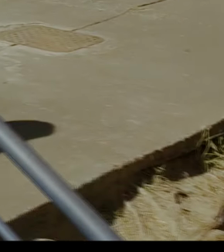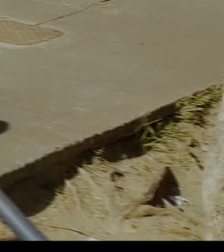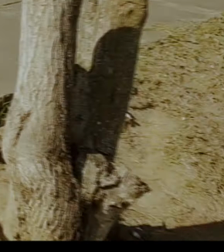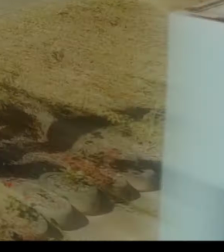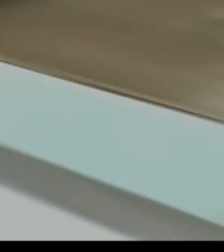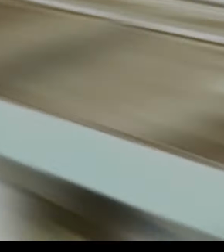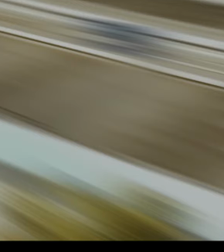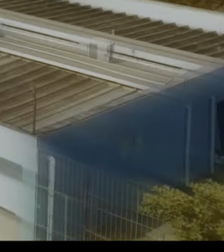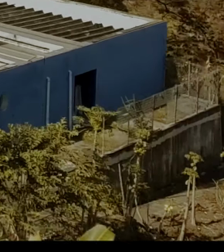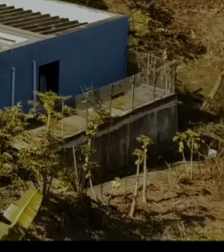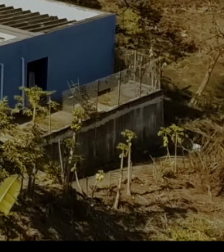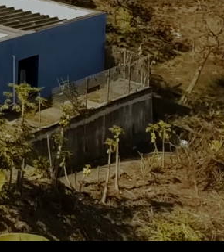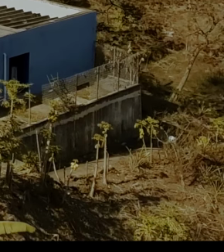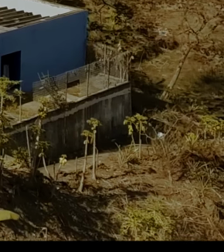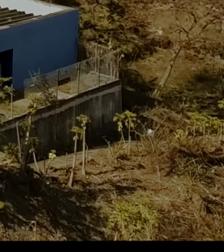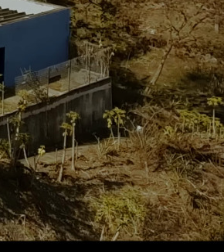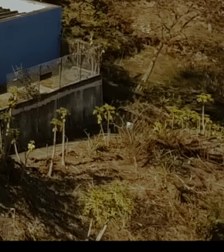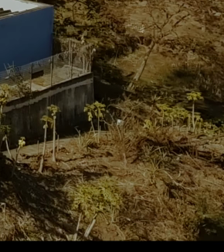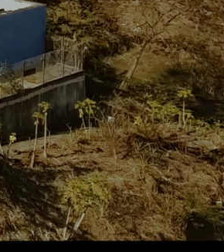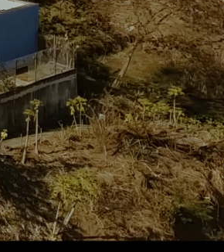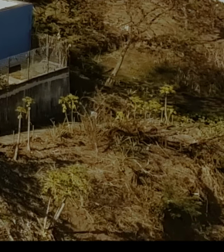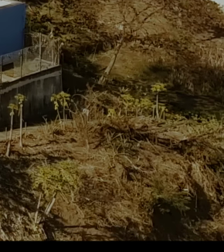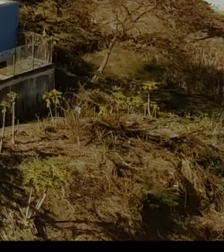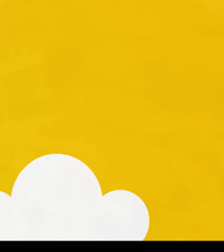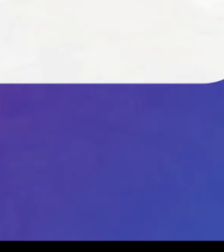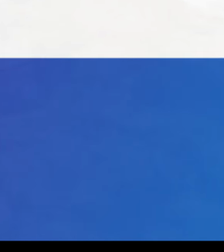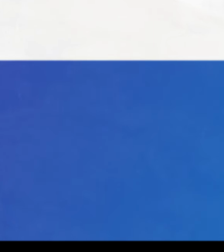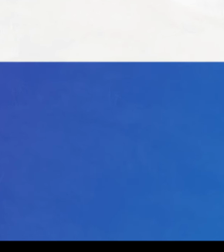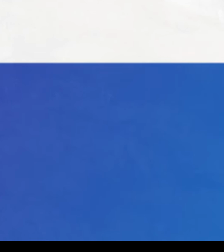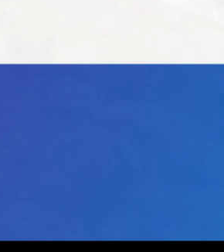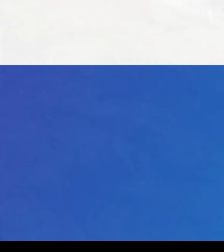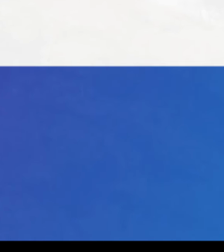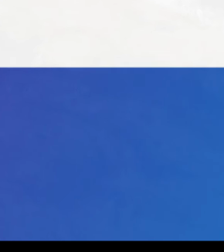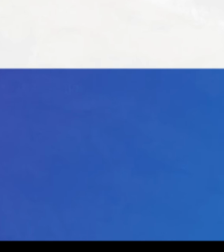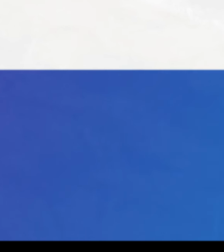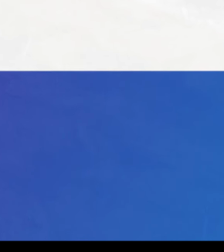Prêmio Educador Nota 10. Professor, a profissão que forma todas as profissões.